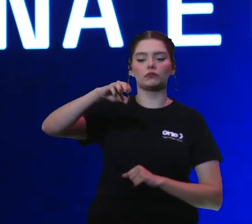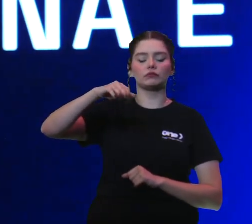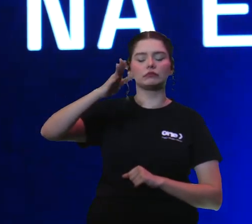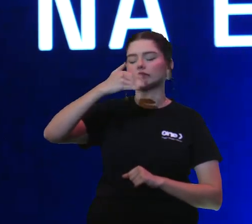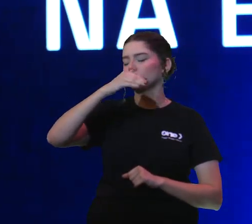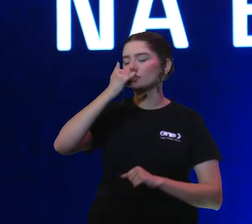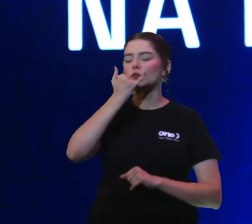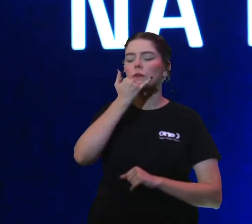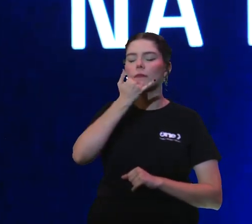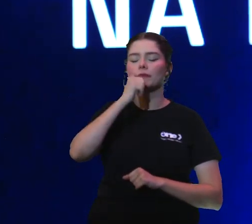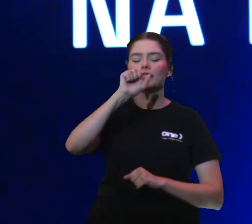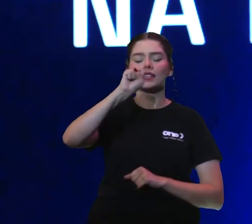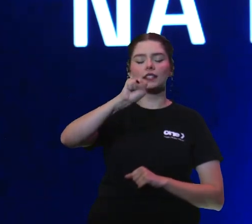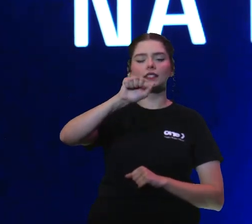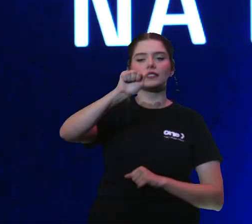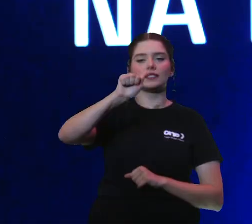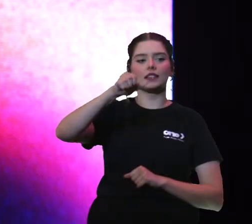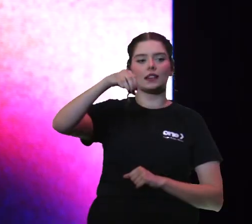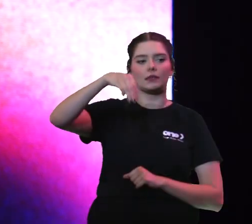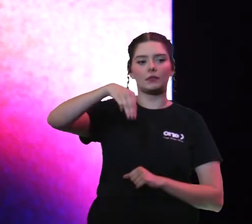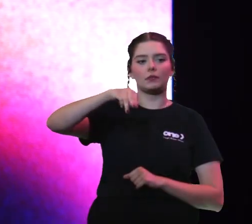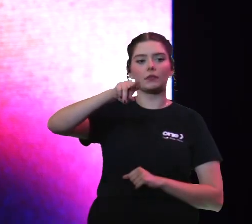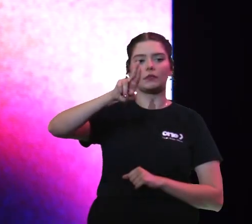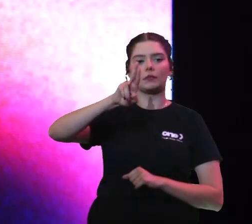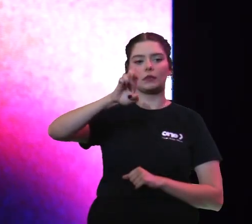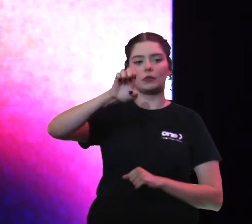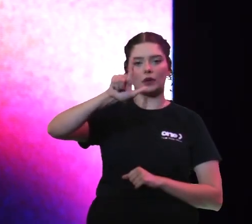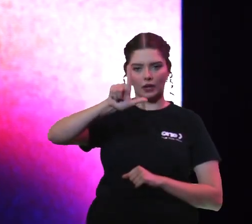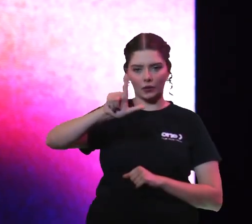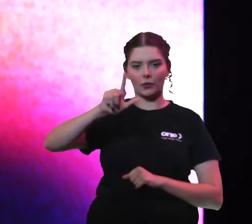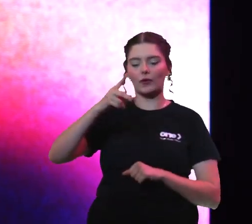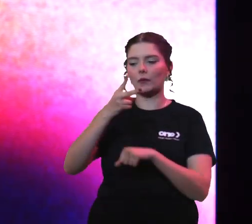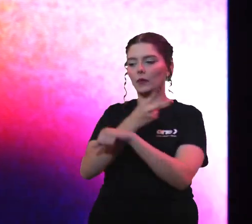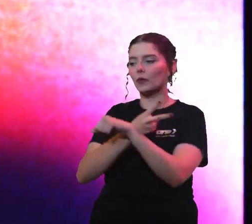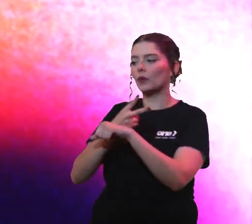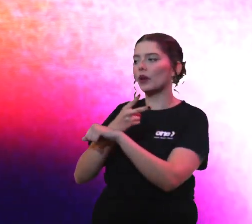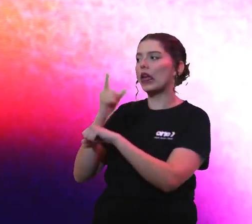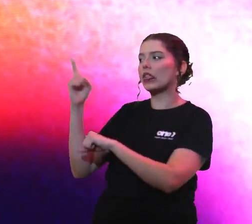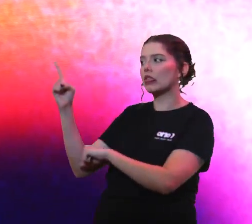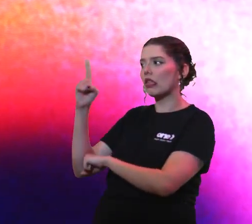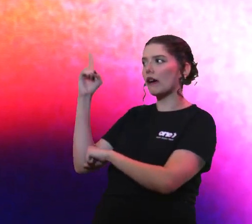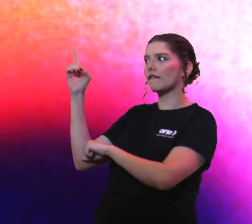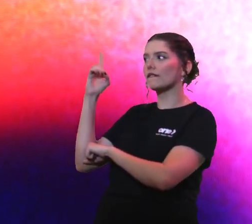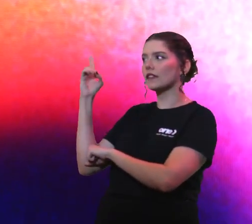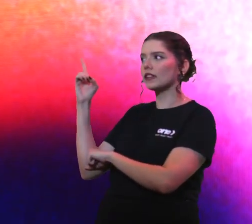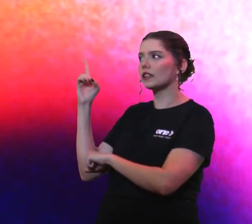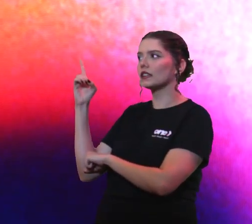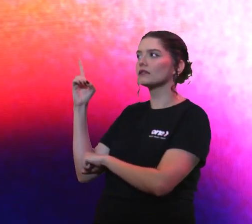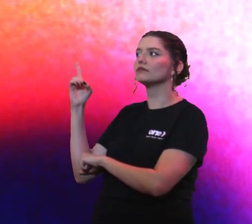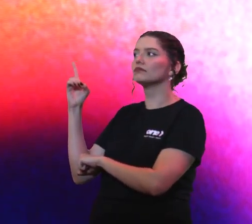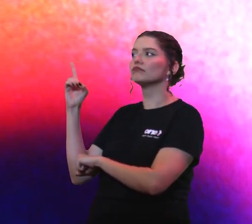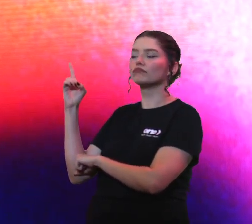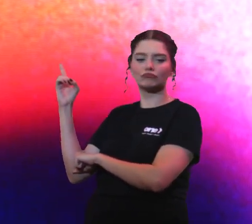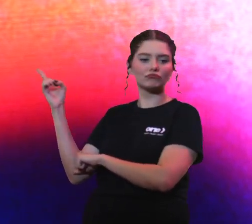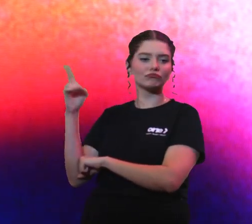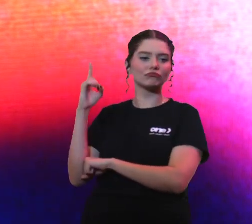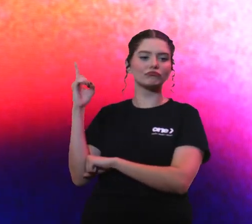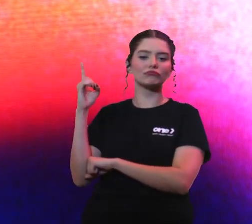mais fortes, mais experientes, soldados valentes, mas chega o mais mirradinho, o menor, o ruivinho, o pequeno